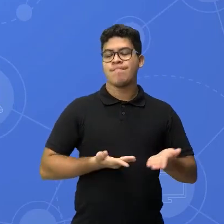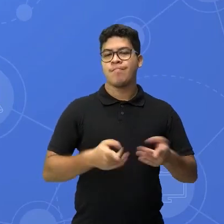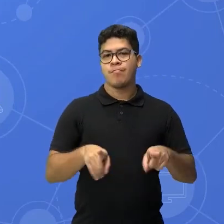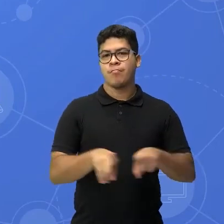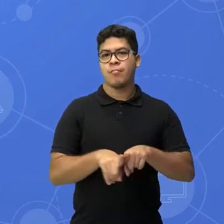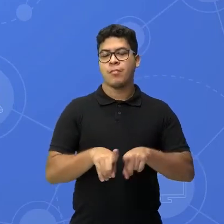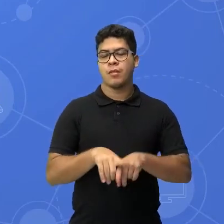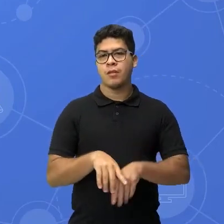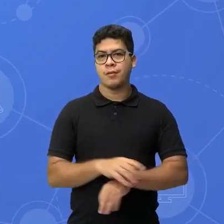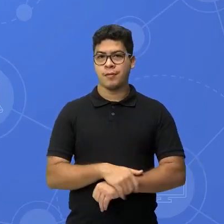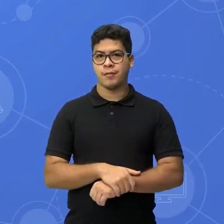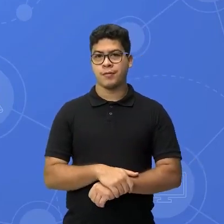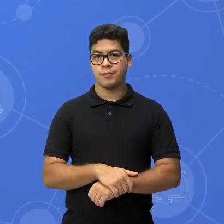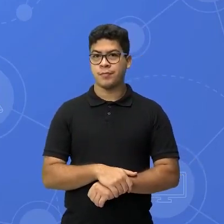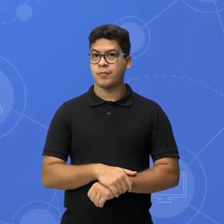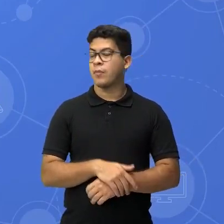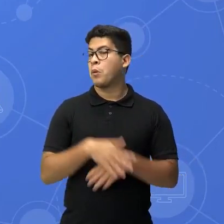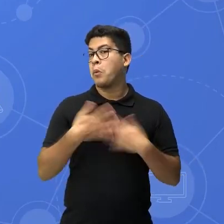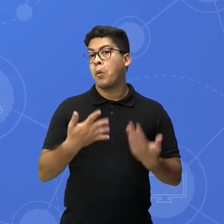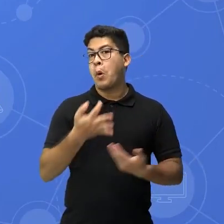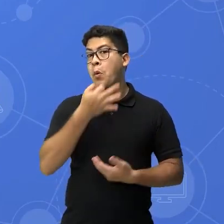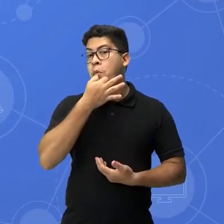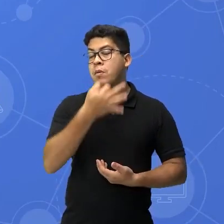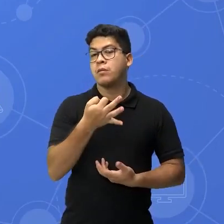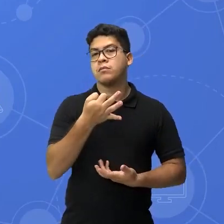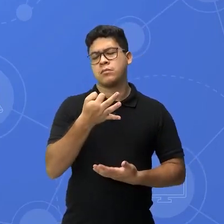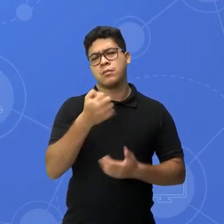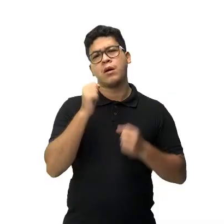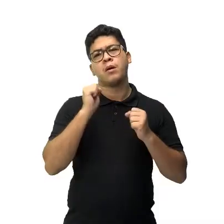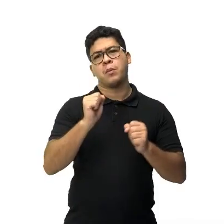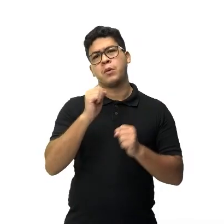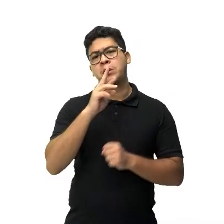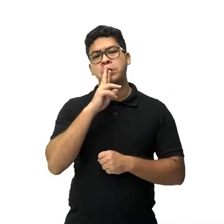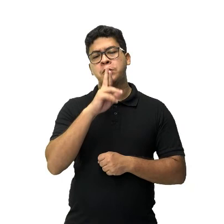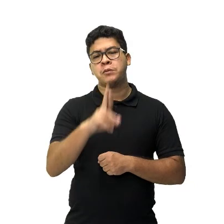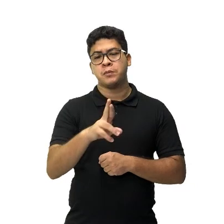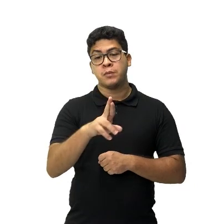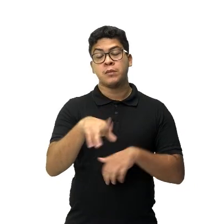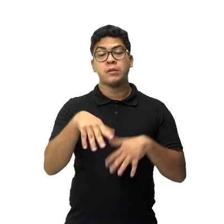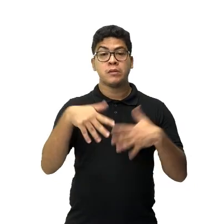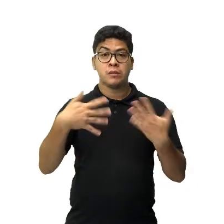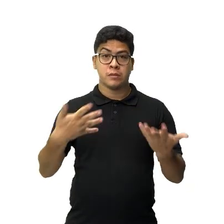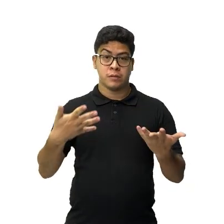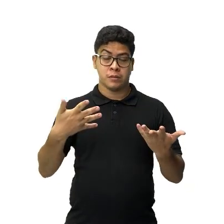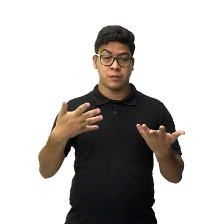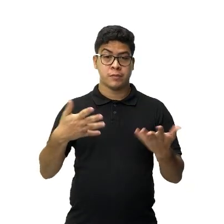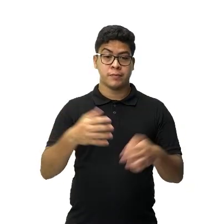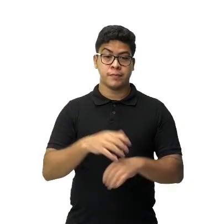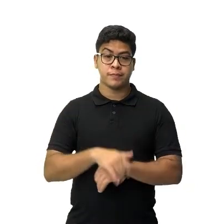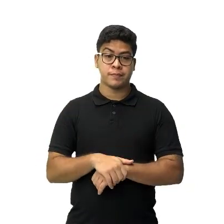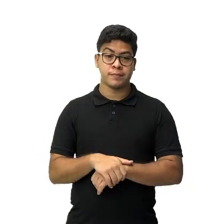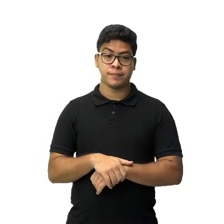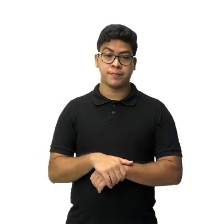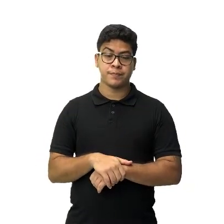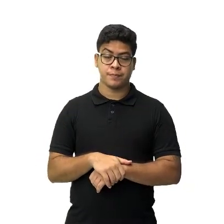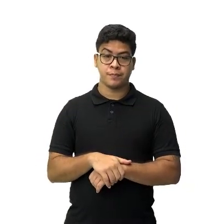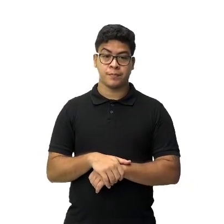o comentário que vocês poderiam aí responder e que vocês certamente responderam. Então,